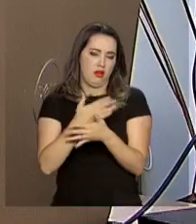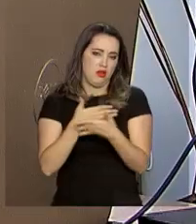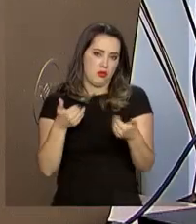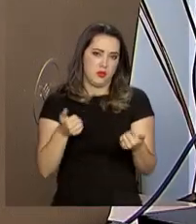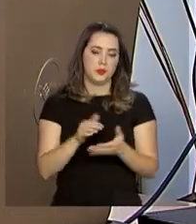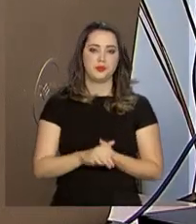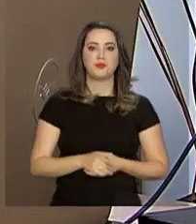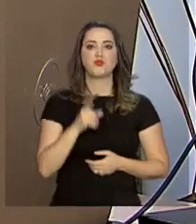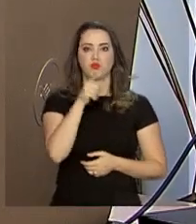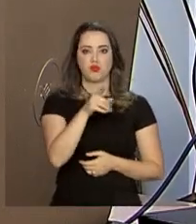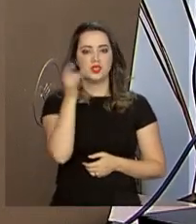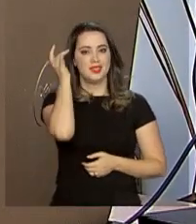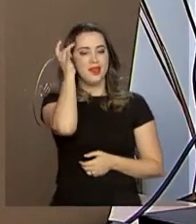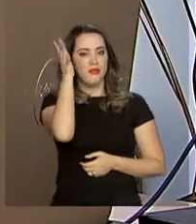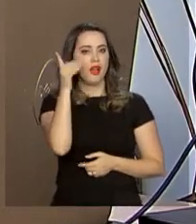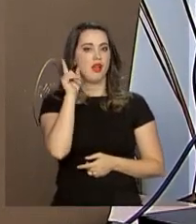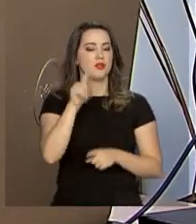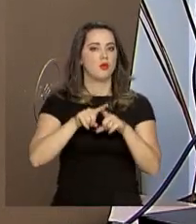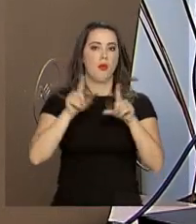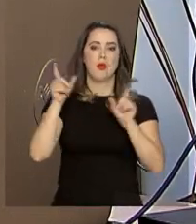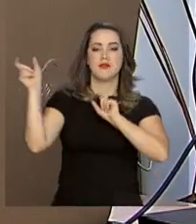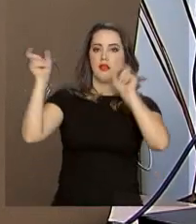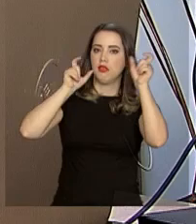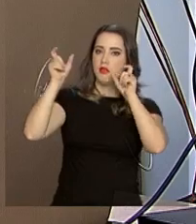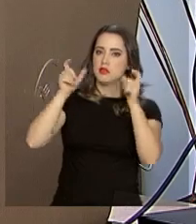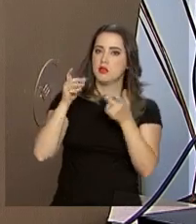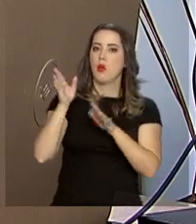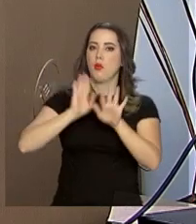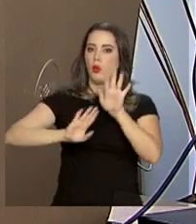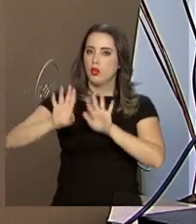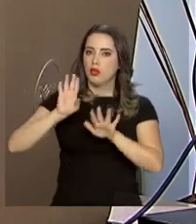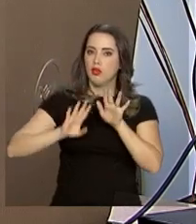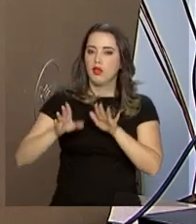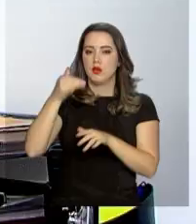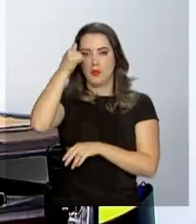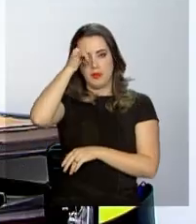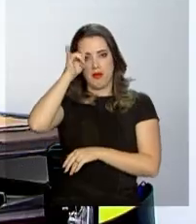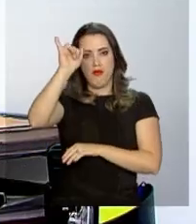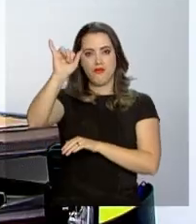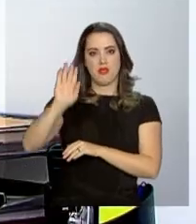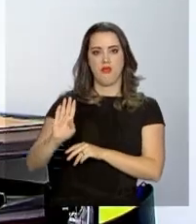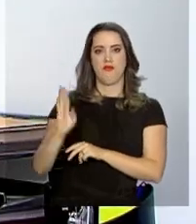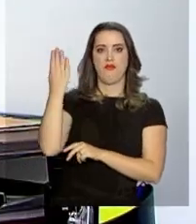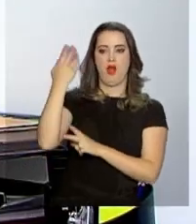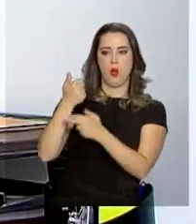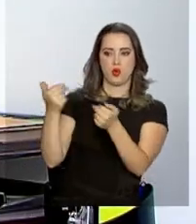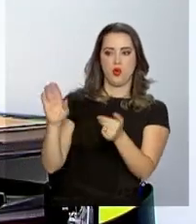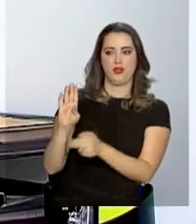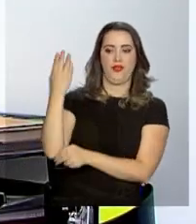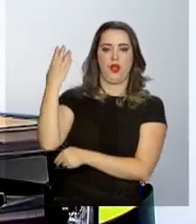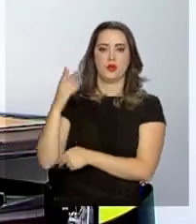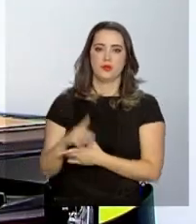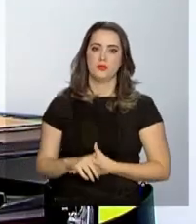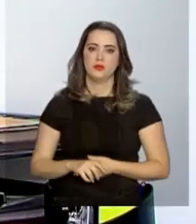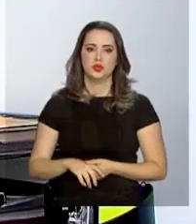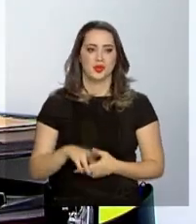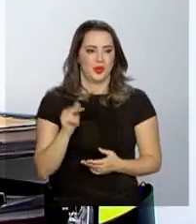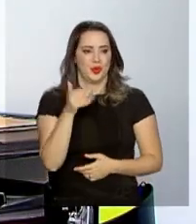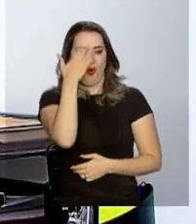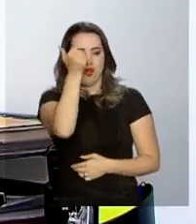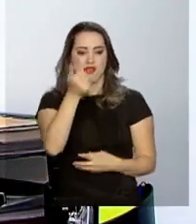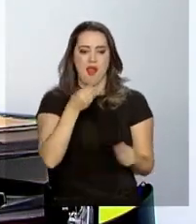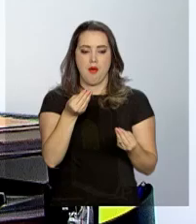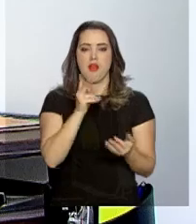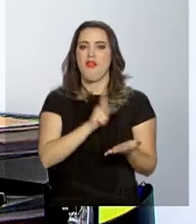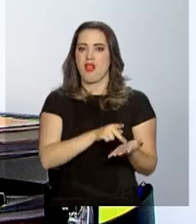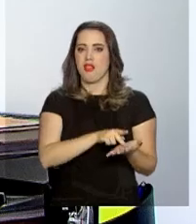online a empresária conta que ficar atenta para não encontrar produtos piratas você nunca sabe se o produto é verdadeiro não penso